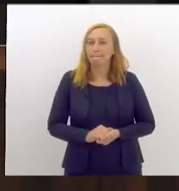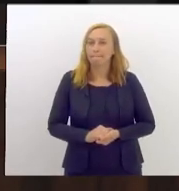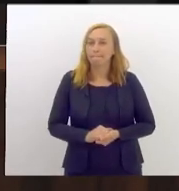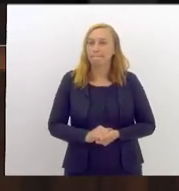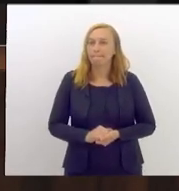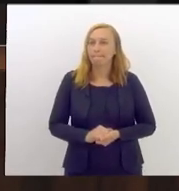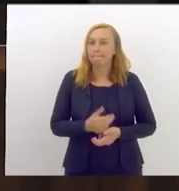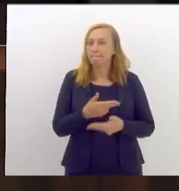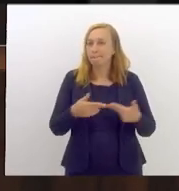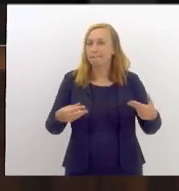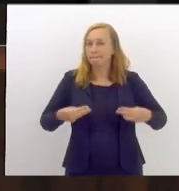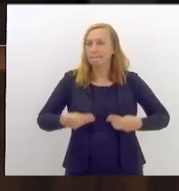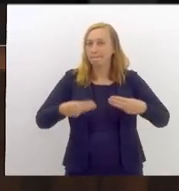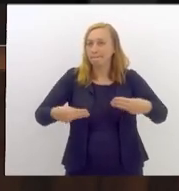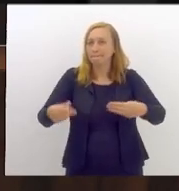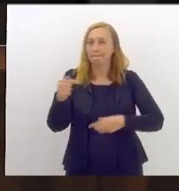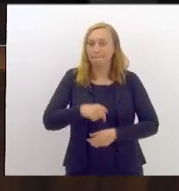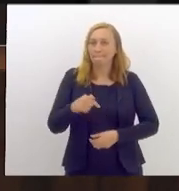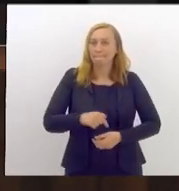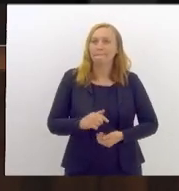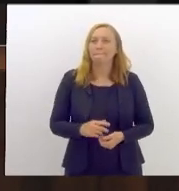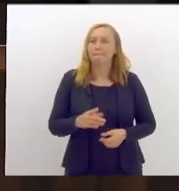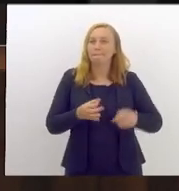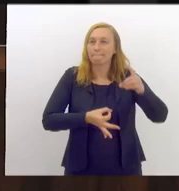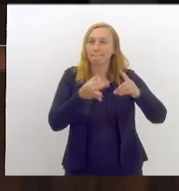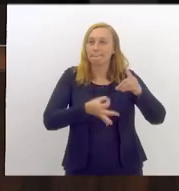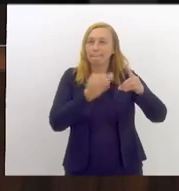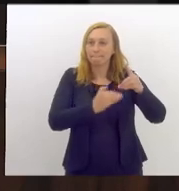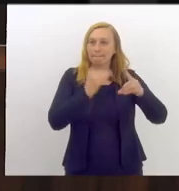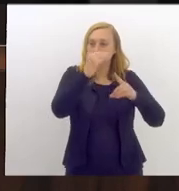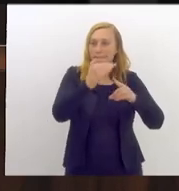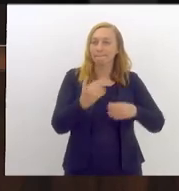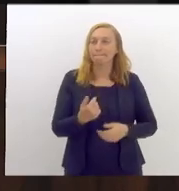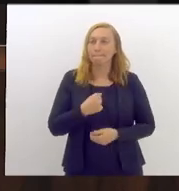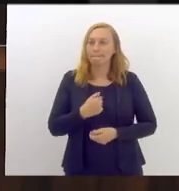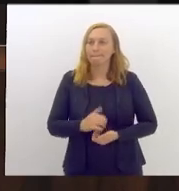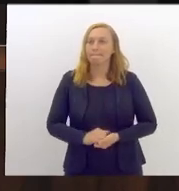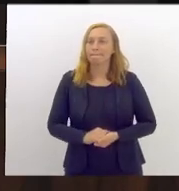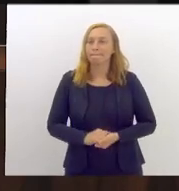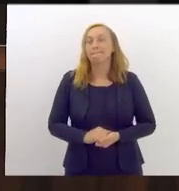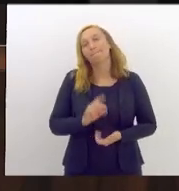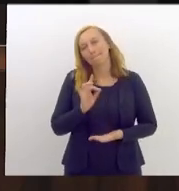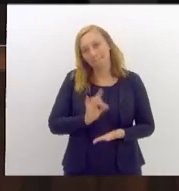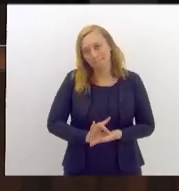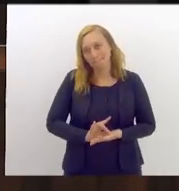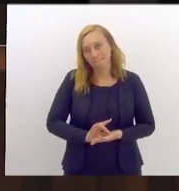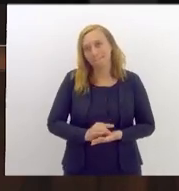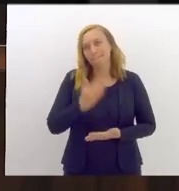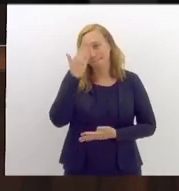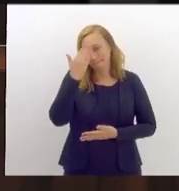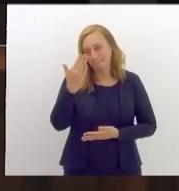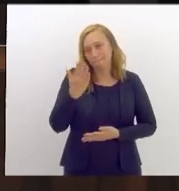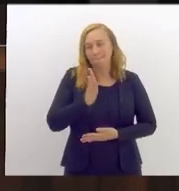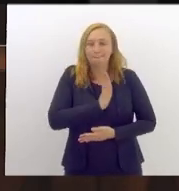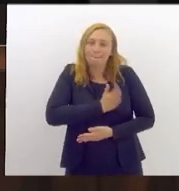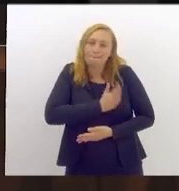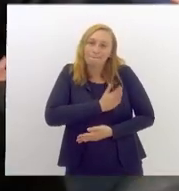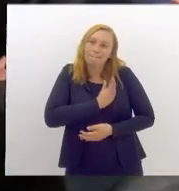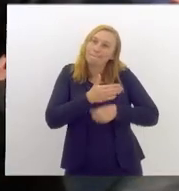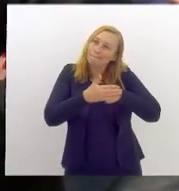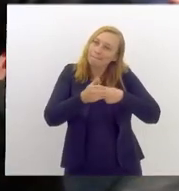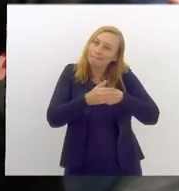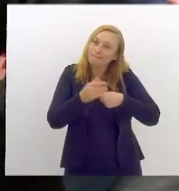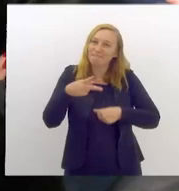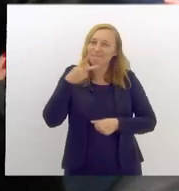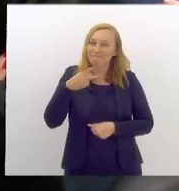tá cheio de Ministro desembargadores Eu de verdade agradecida do fundo do meu coração o carinho